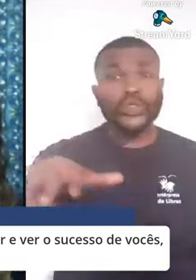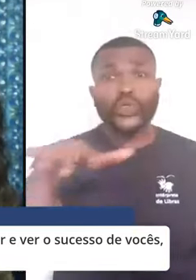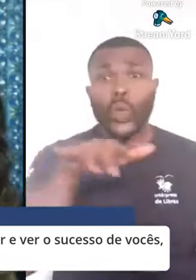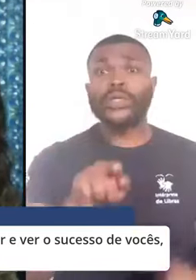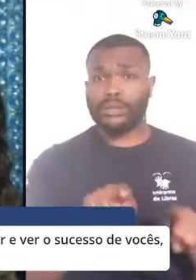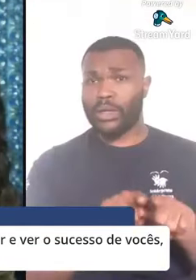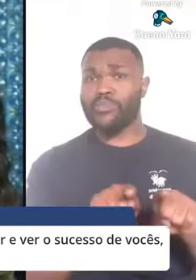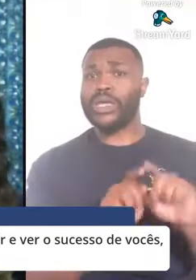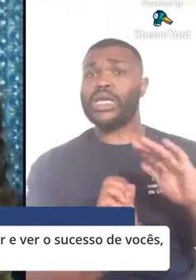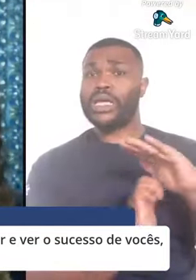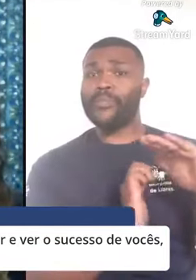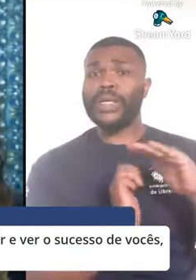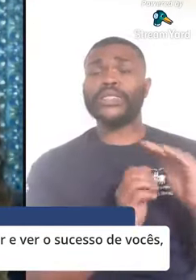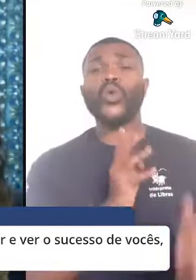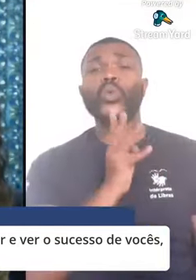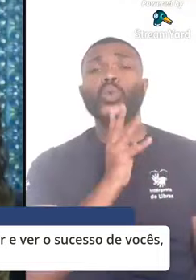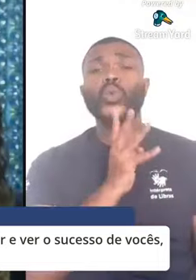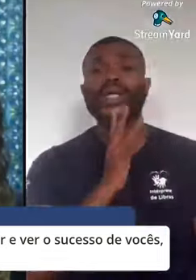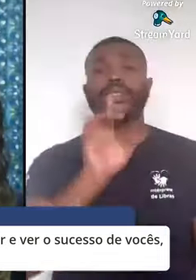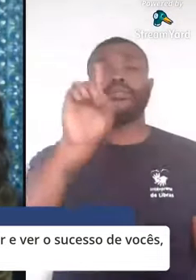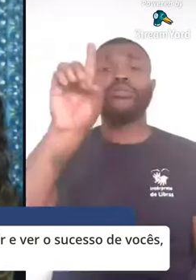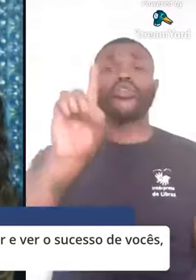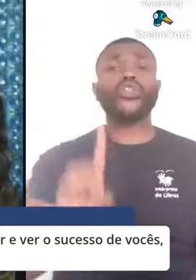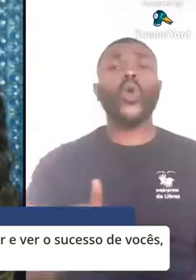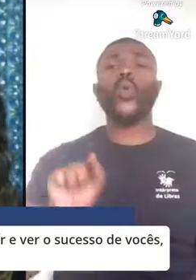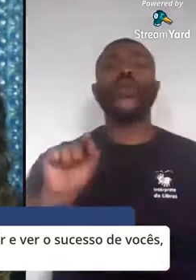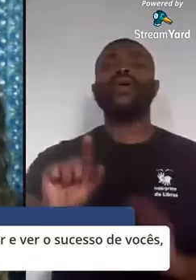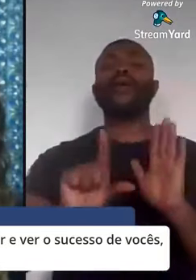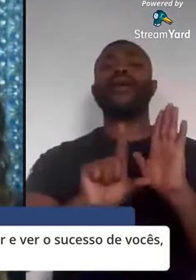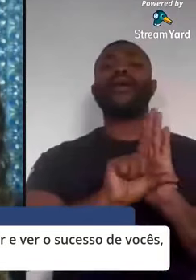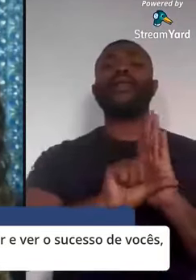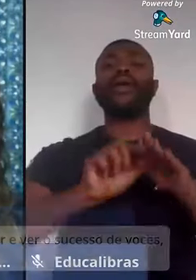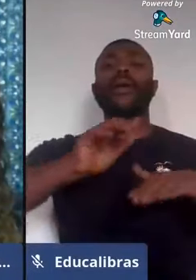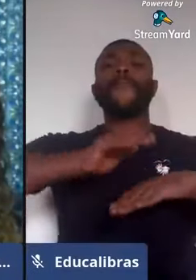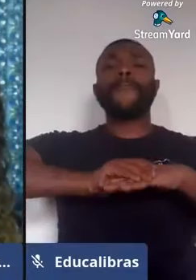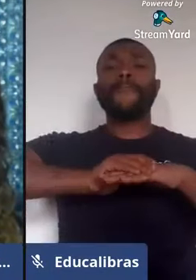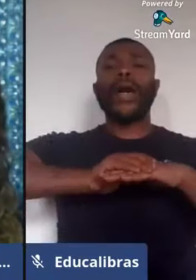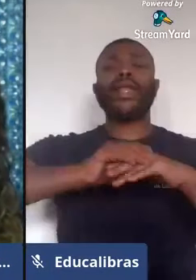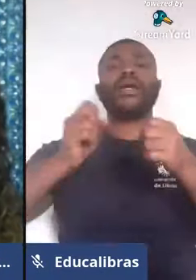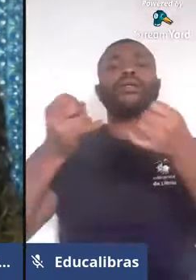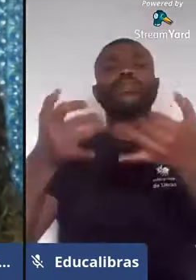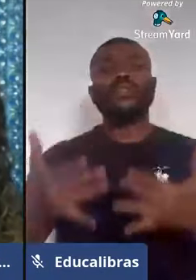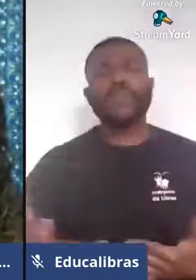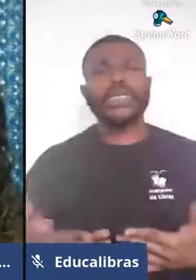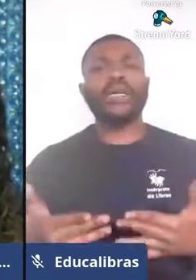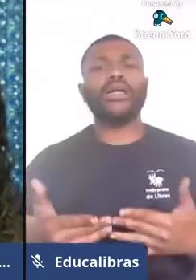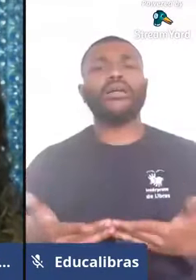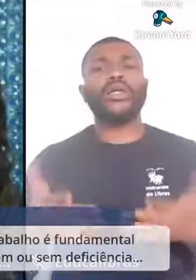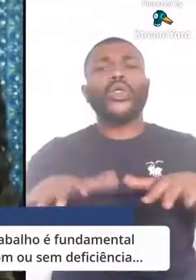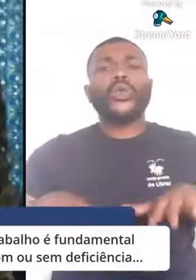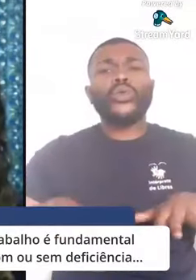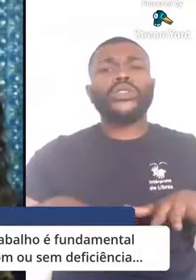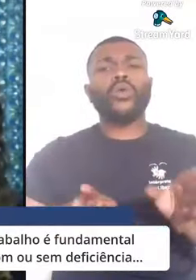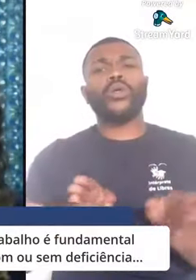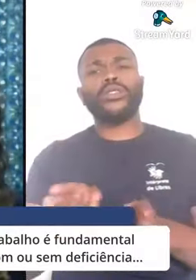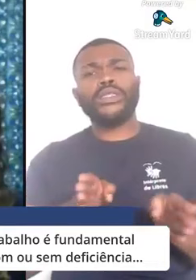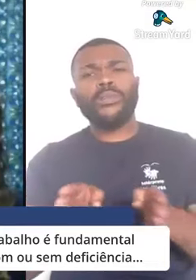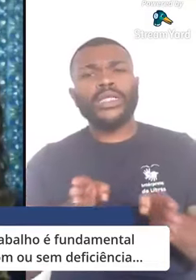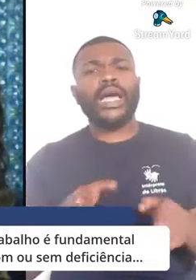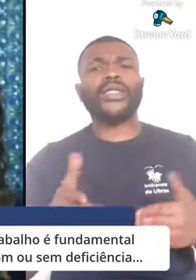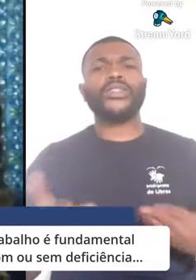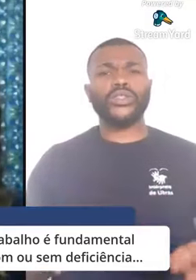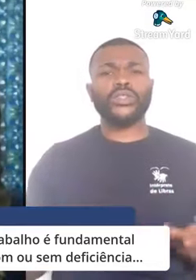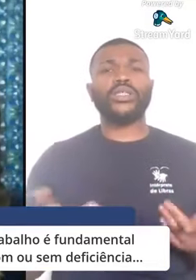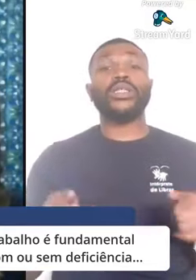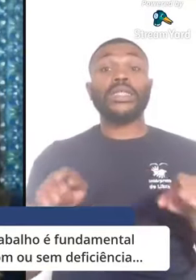os seus direitos, né? Conhecer o que a lei diz a respeito de inclusão, de acessibilidade. E a gente é um super disseminador da